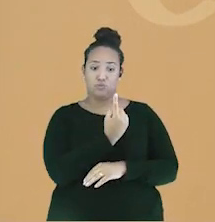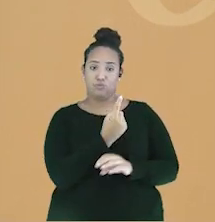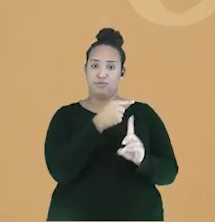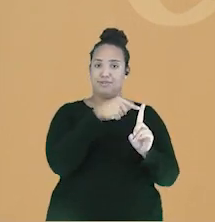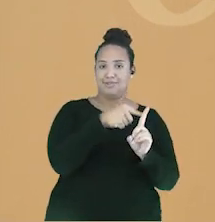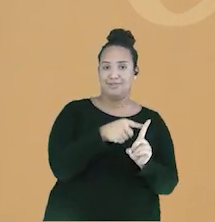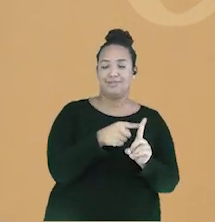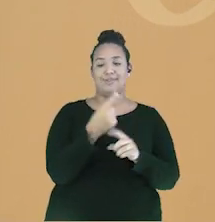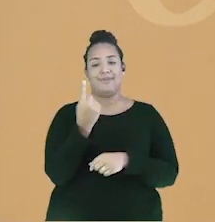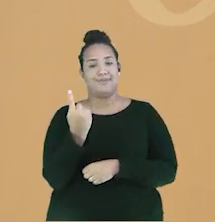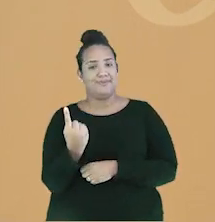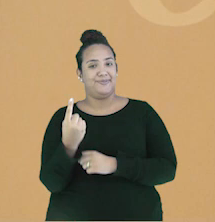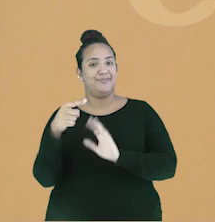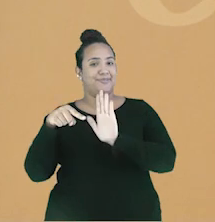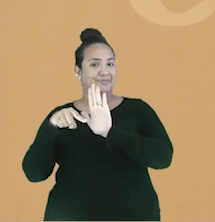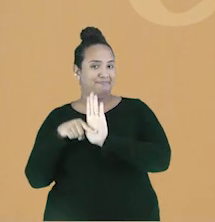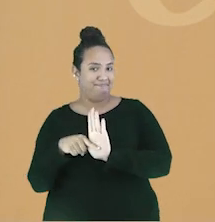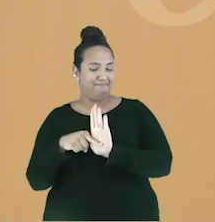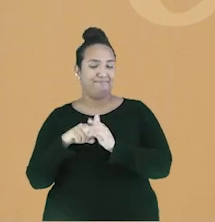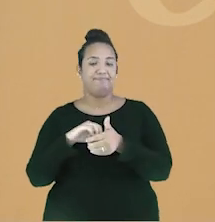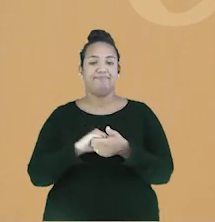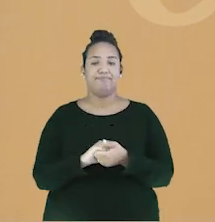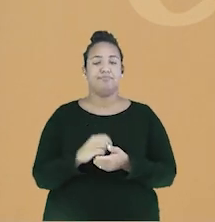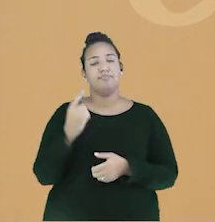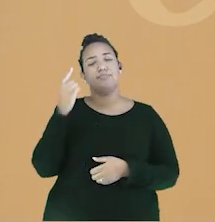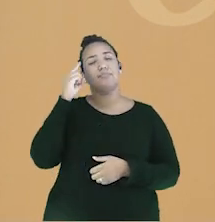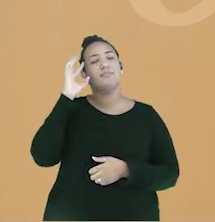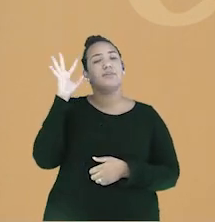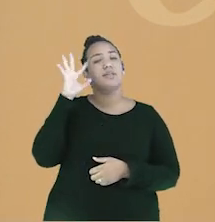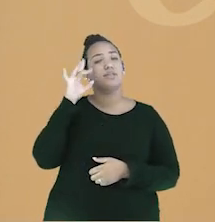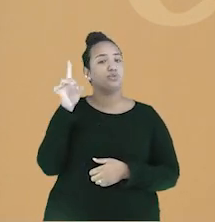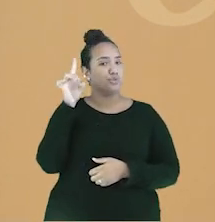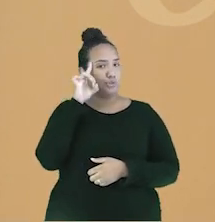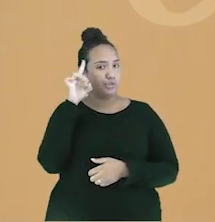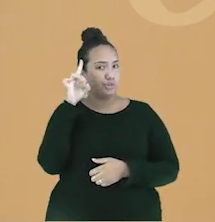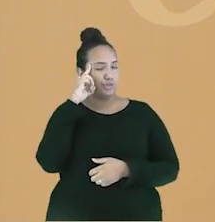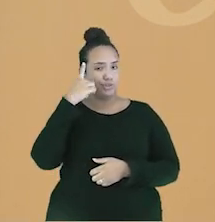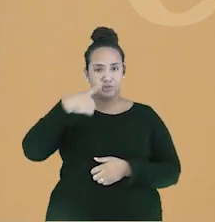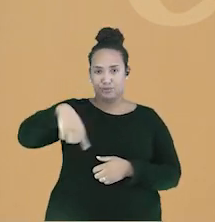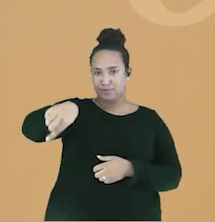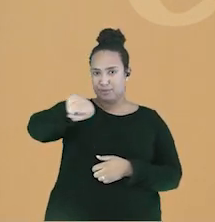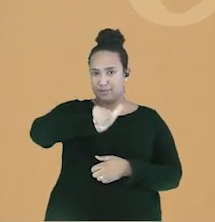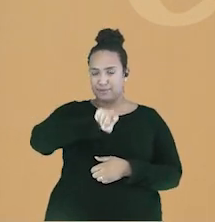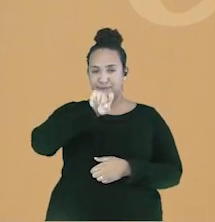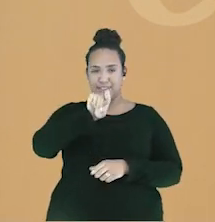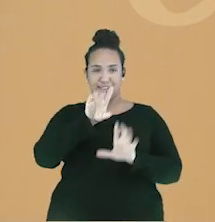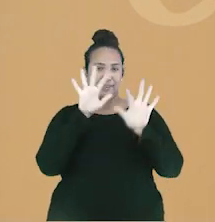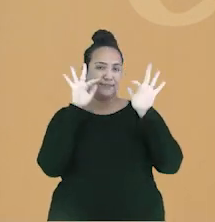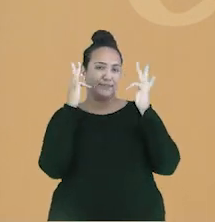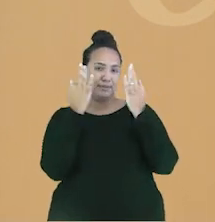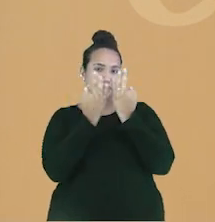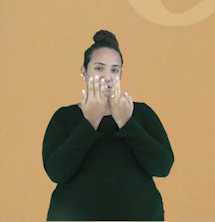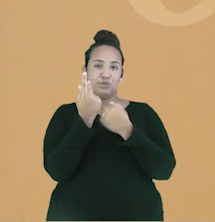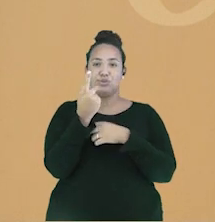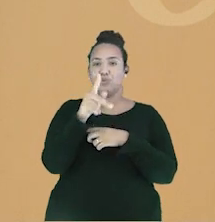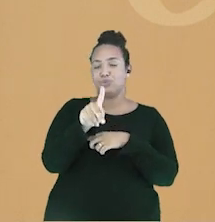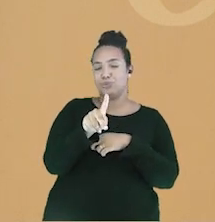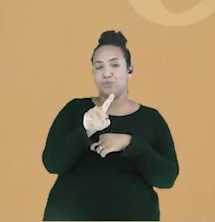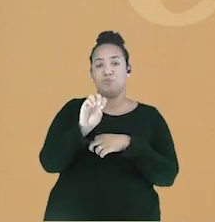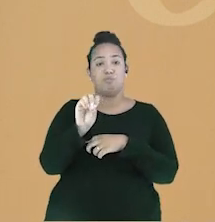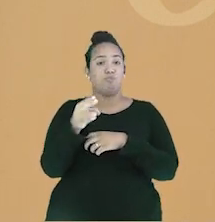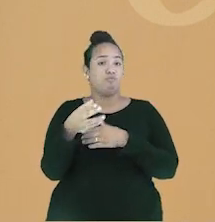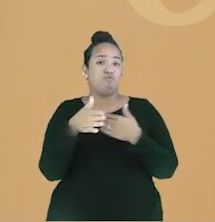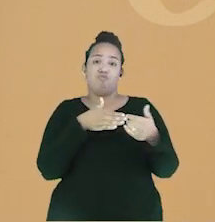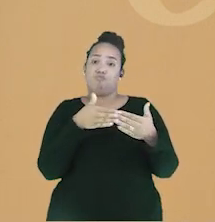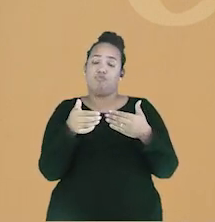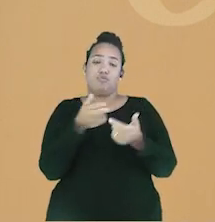de subtração. Pense na sua rotina, no que você e sua família fazem, ou qualquer outra coisa que